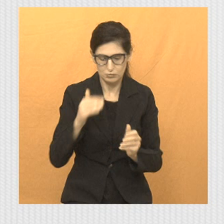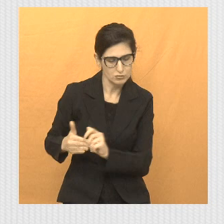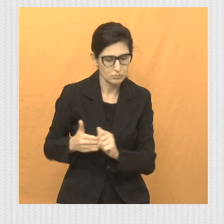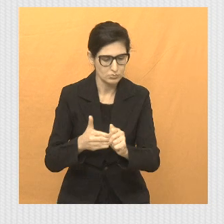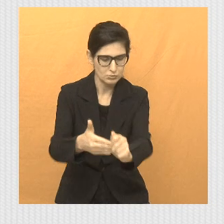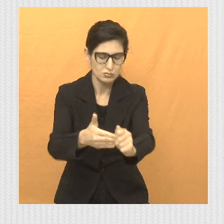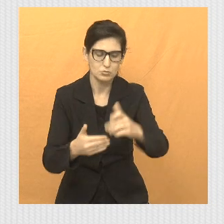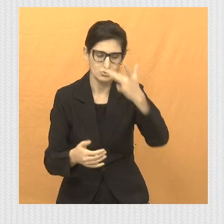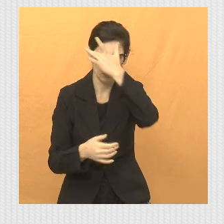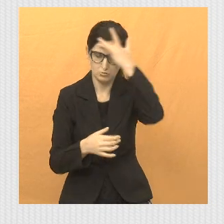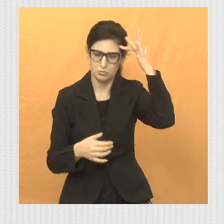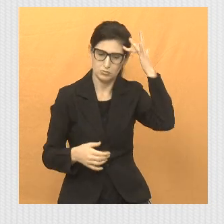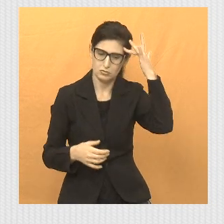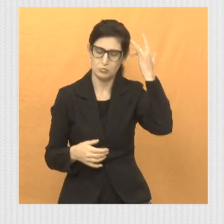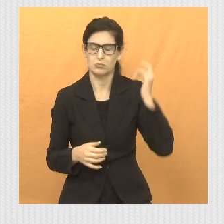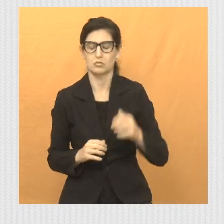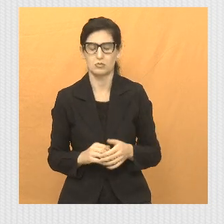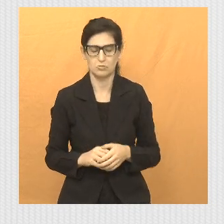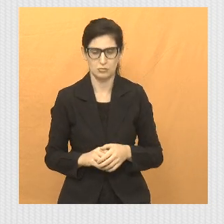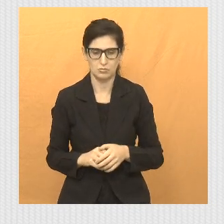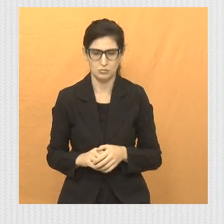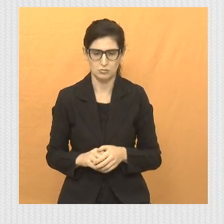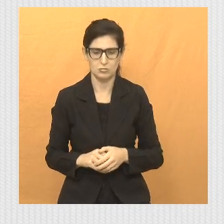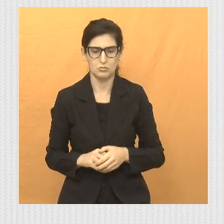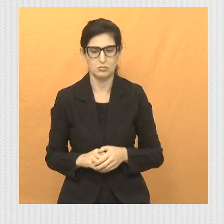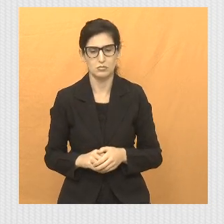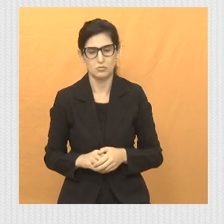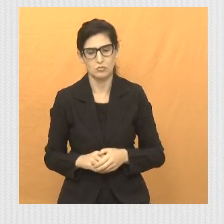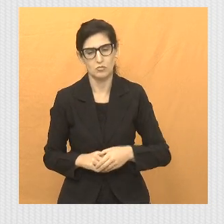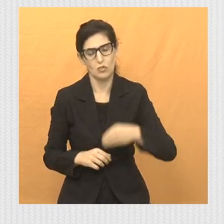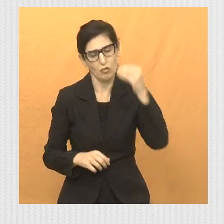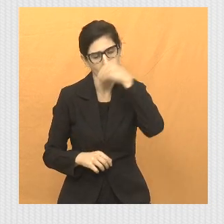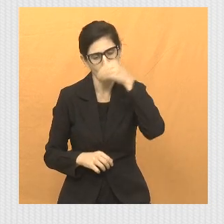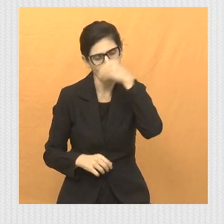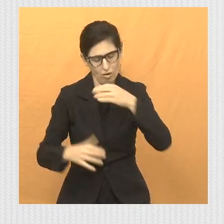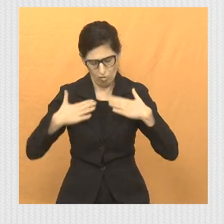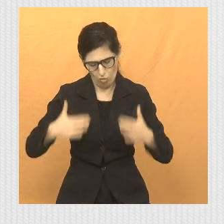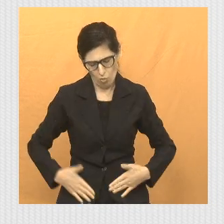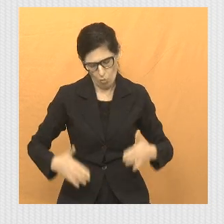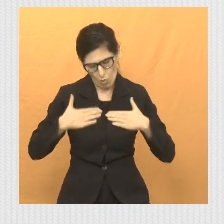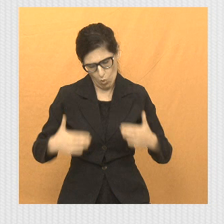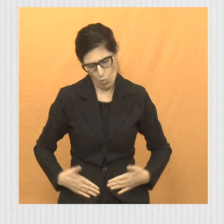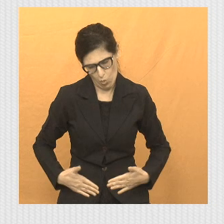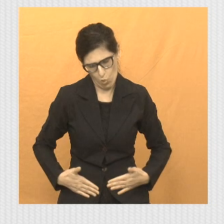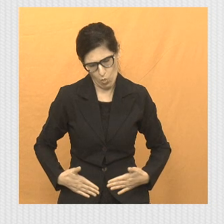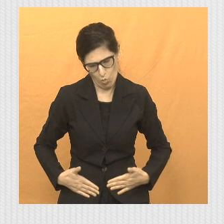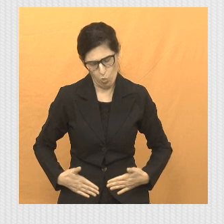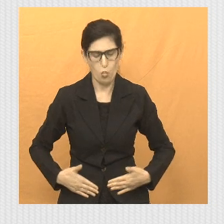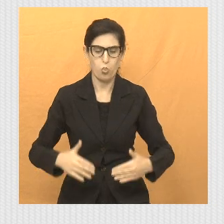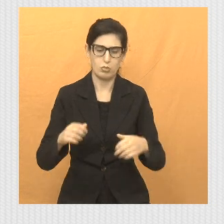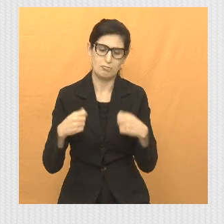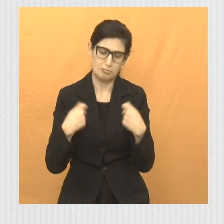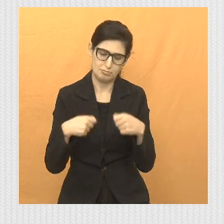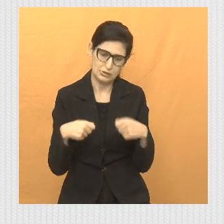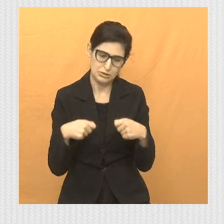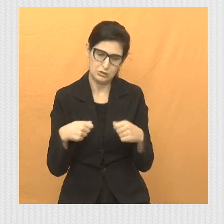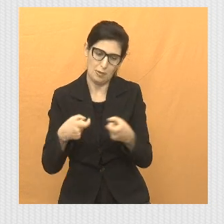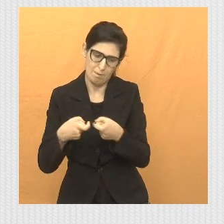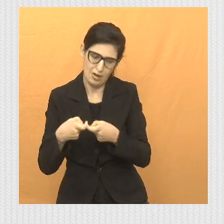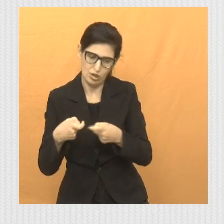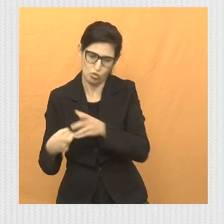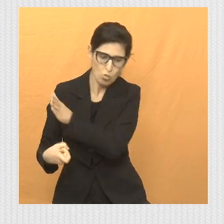com critérios que estão domiciliados e necessitam de um acompanhamento